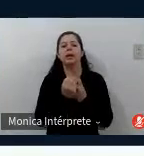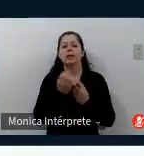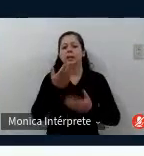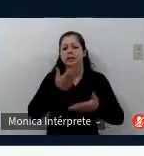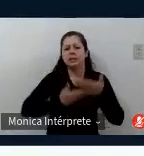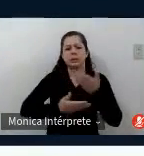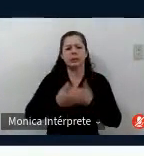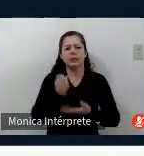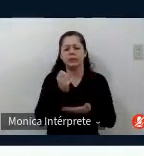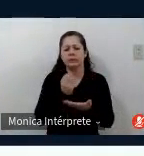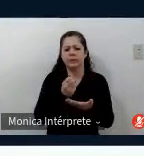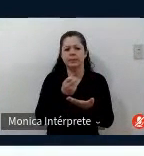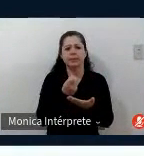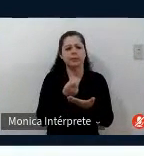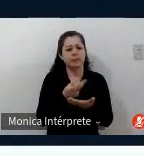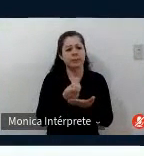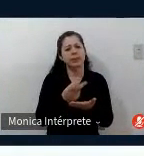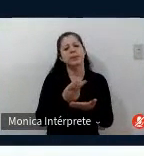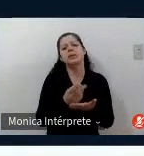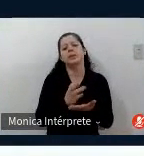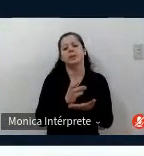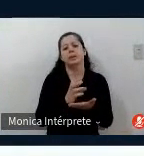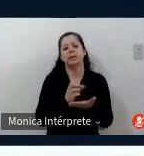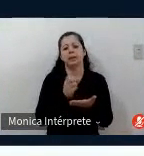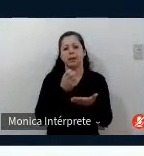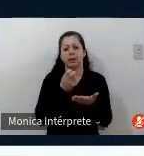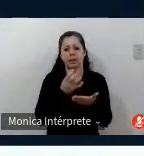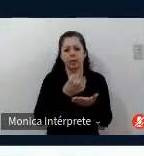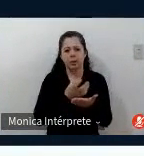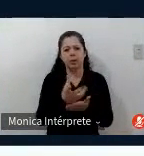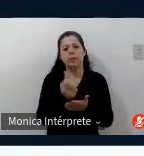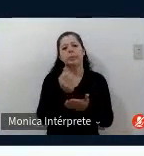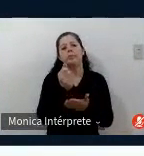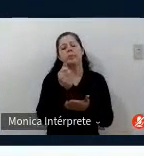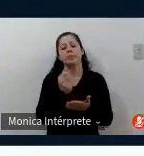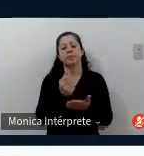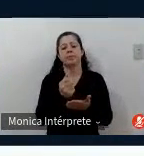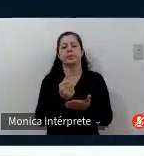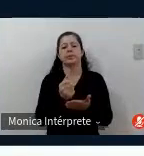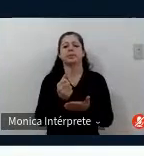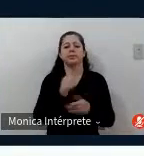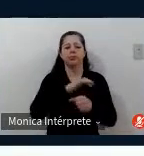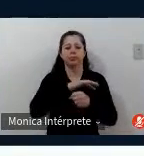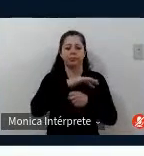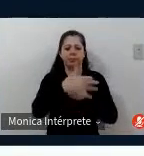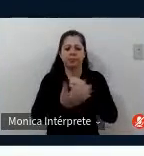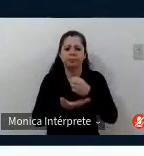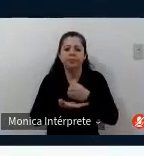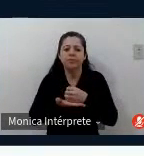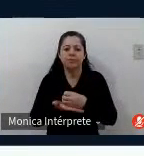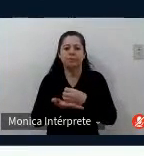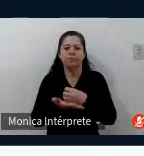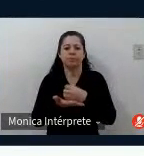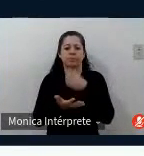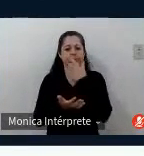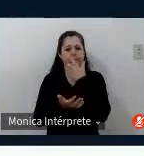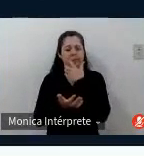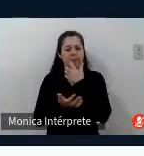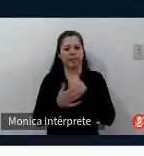né, que elas fazem a diferença como um produto final ou algo a ser entregue, né, de forma